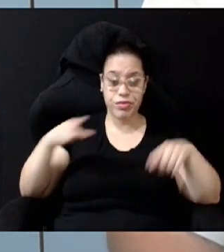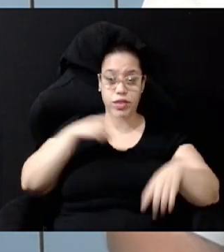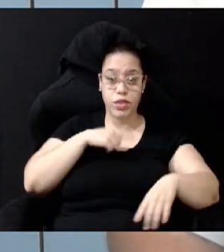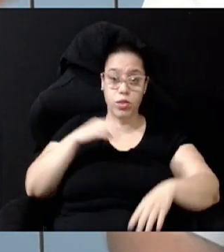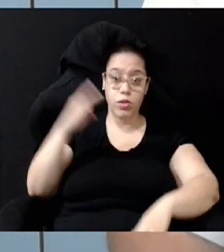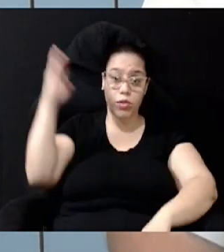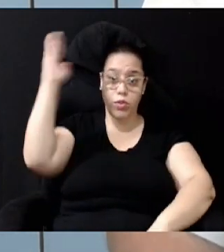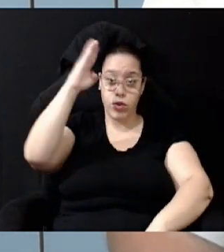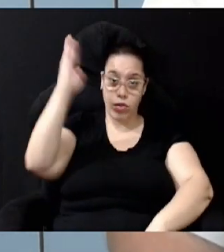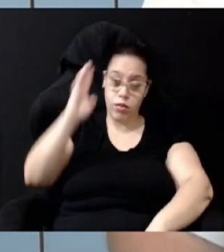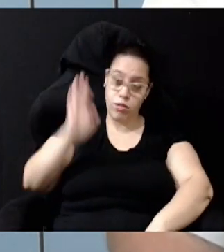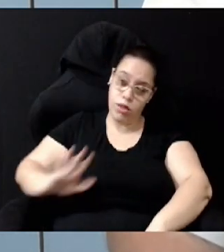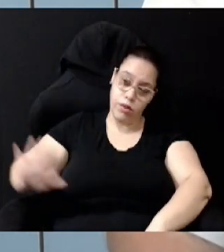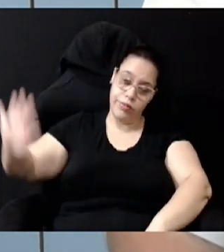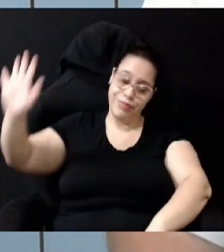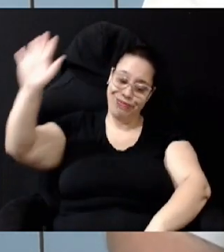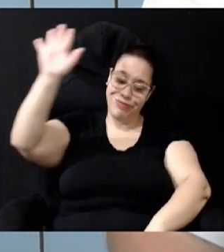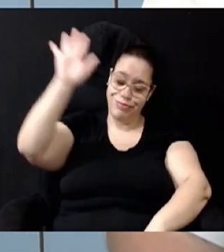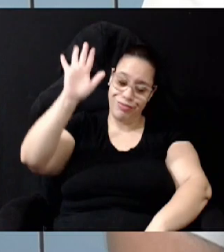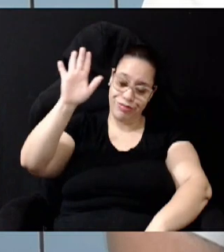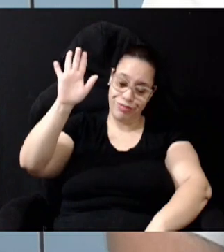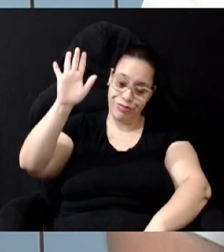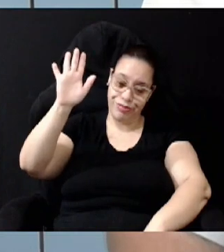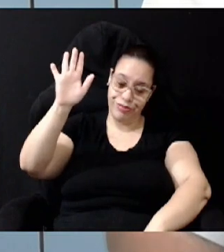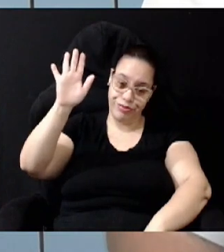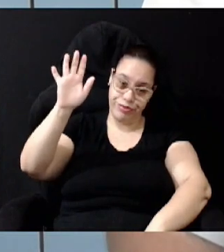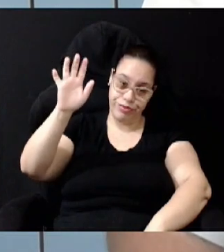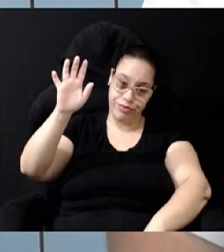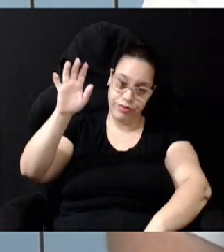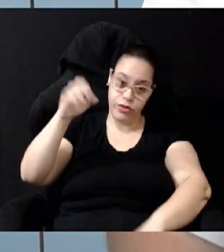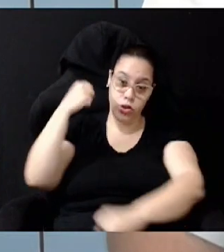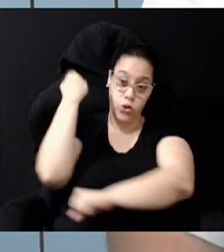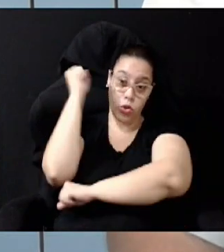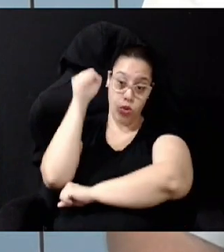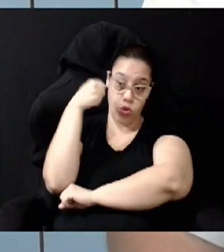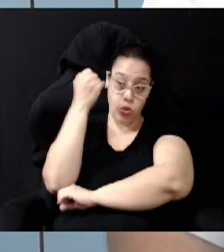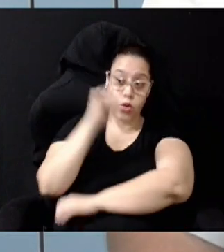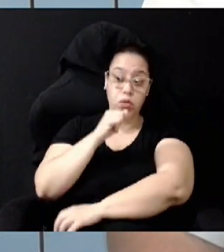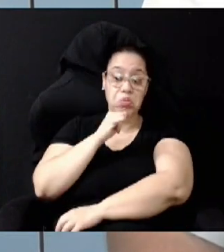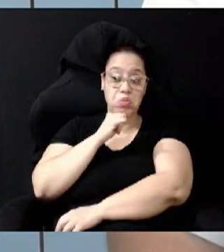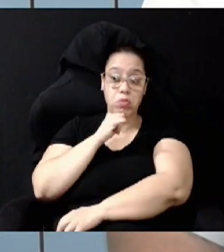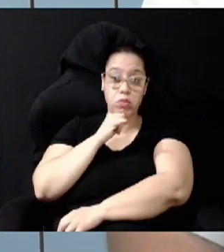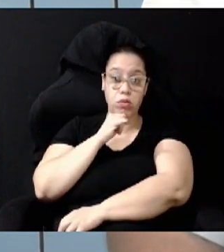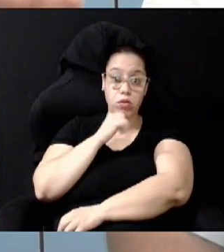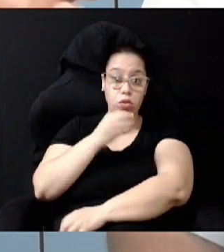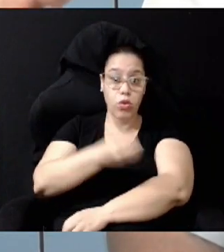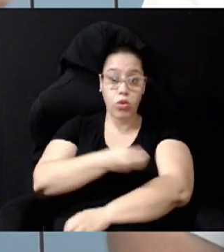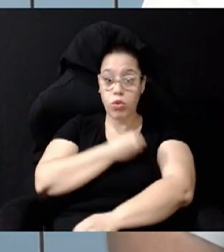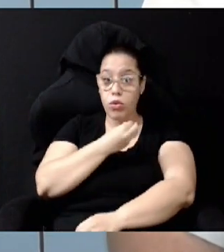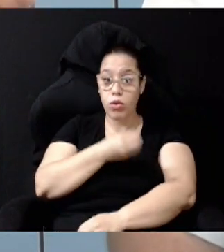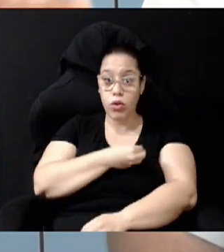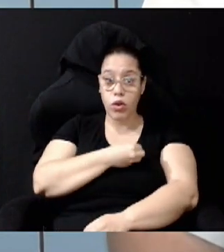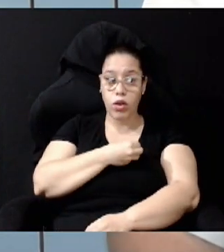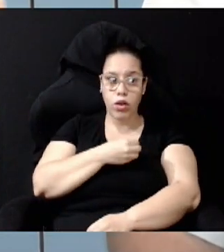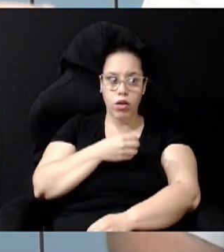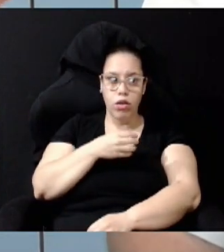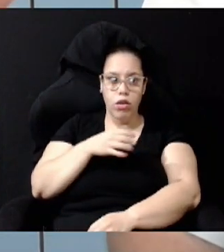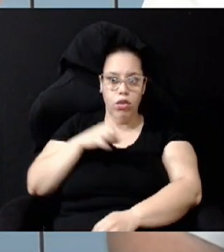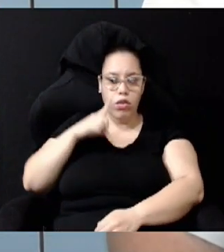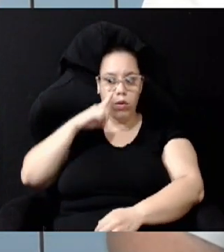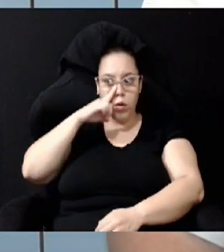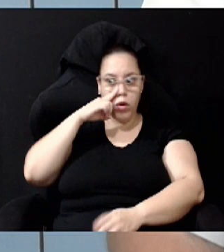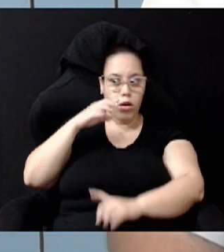afora, né, várias delas no Rio Grande do Sul, que acabou de viver uma tragédia ambiental